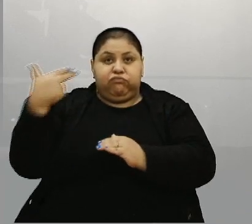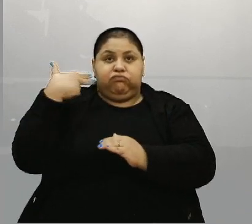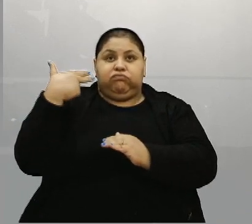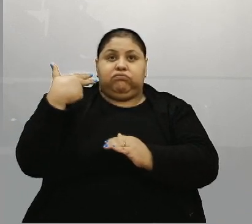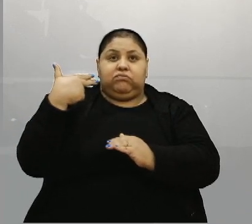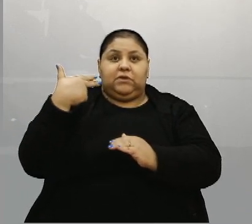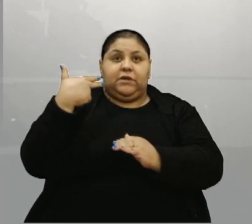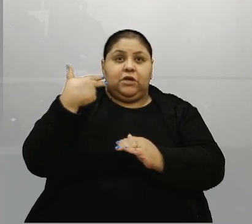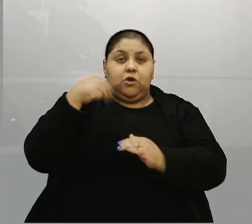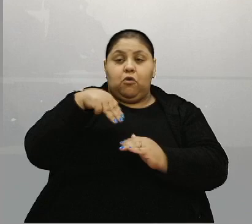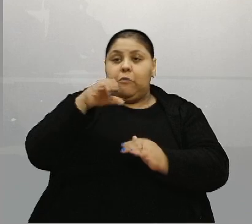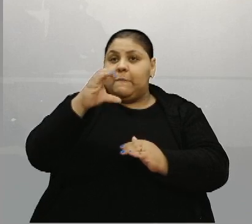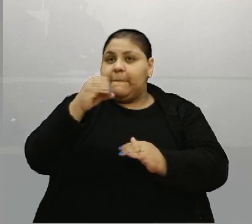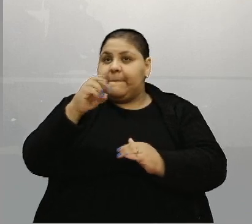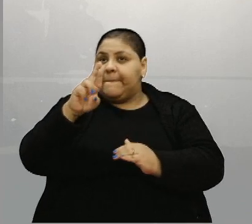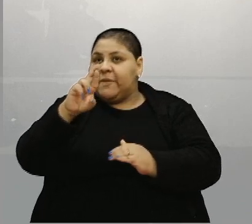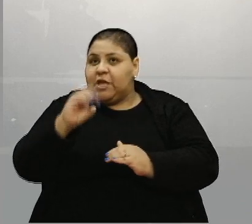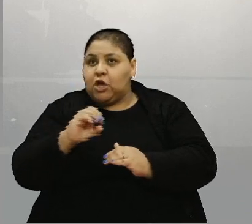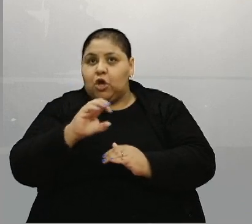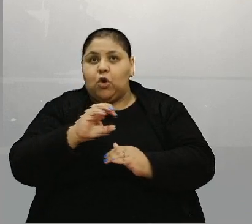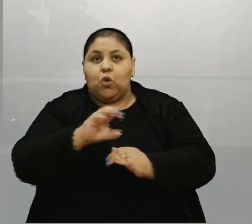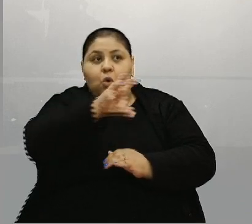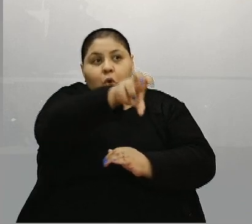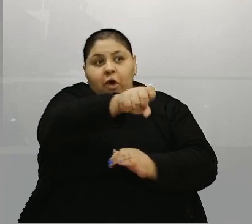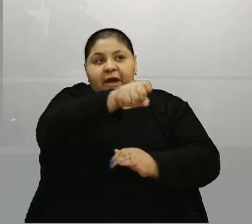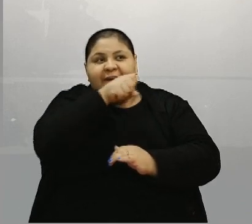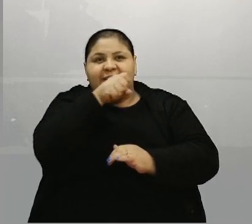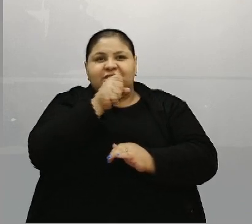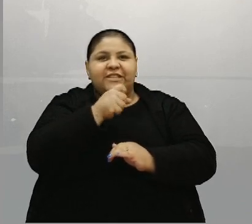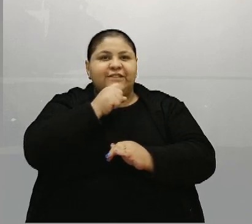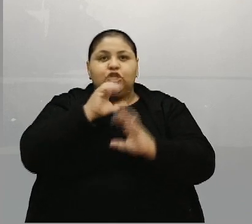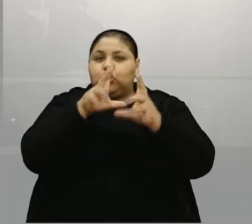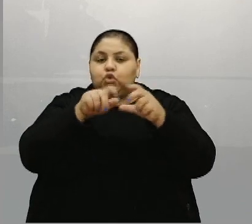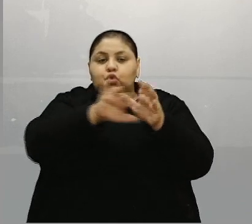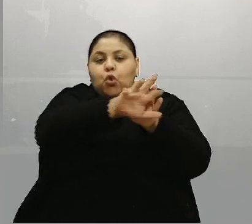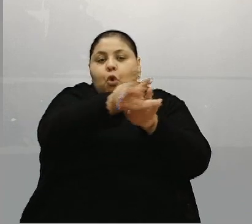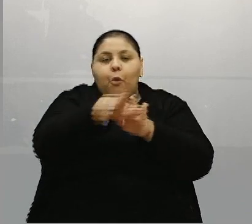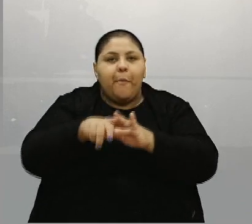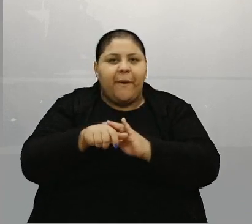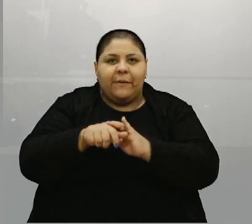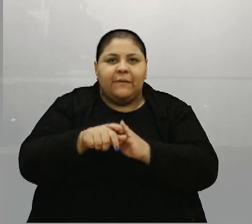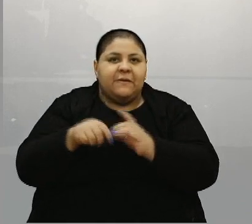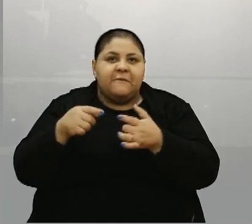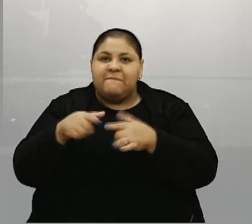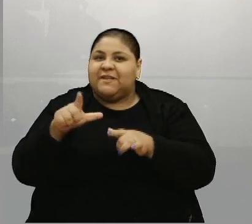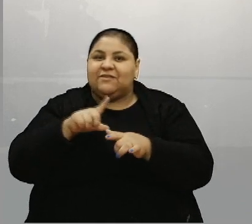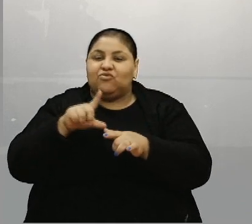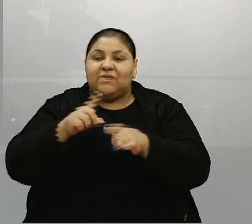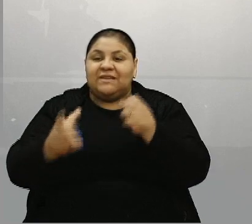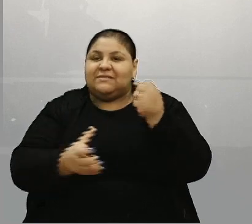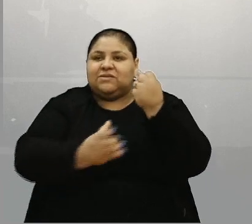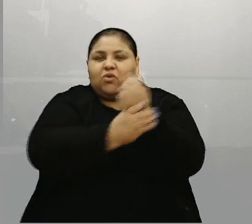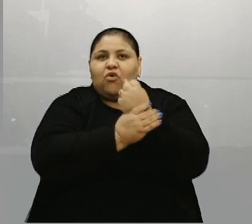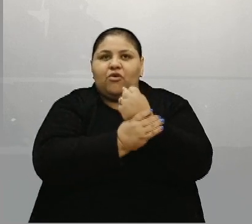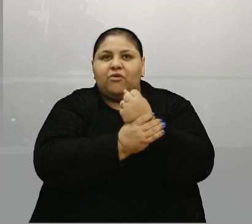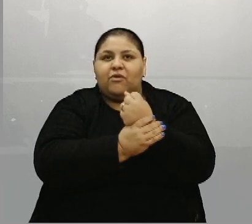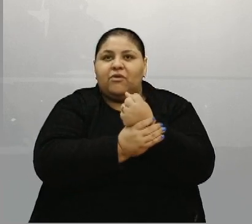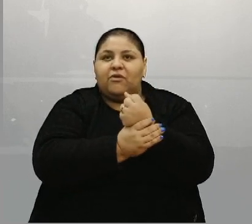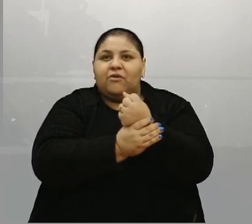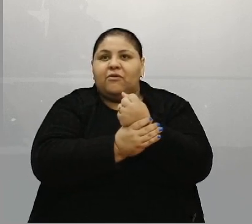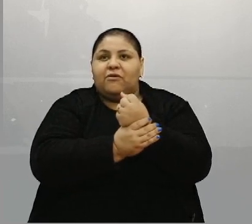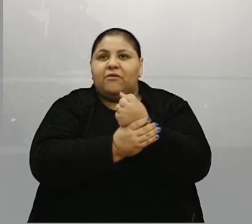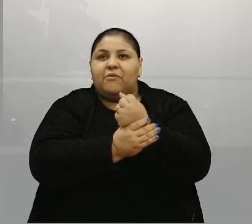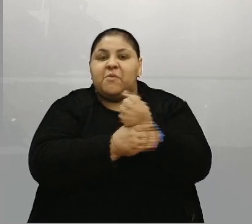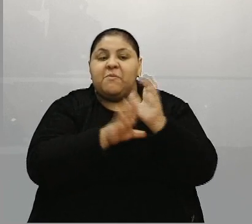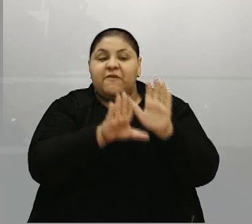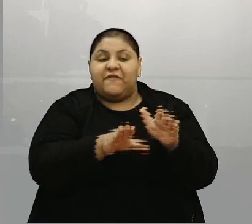que a geladeira, que tudo seja roubado, mas porém eles não têm segurança para ficar dentro da